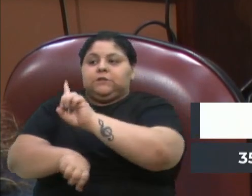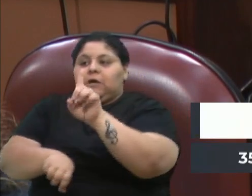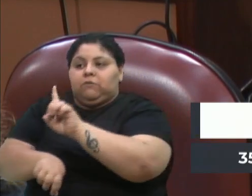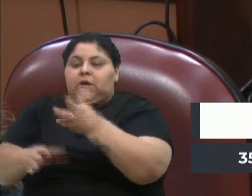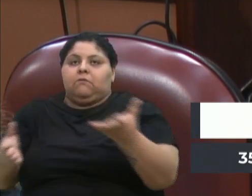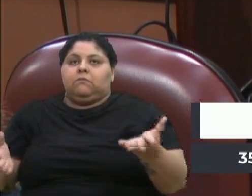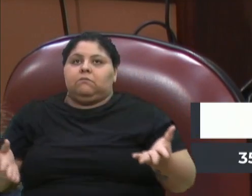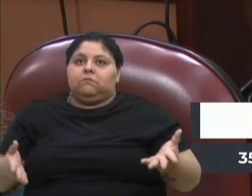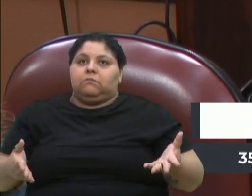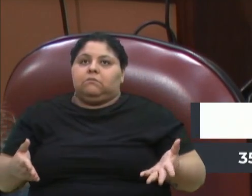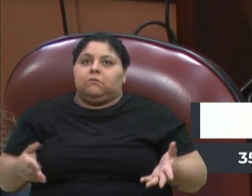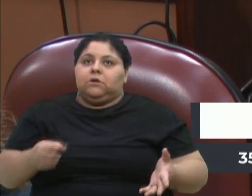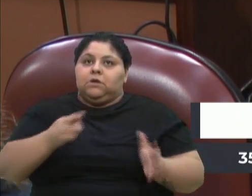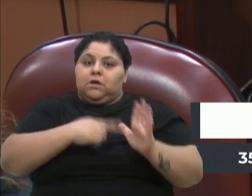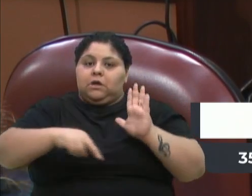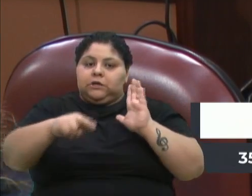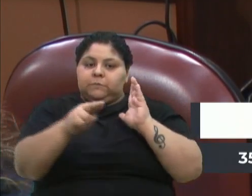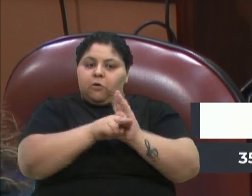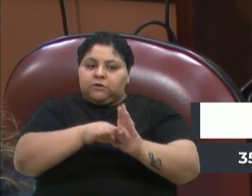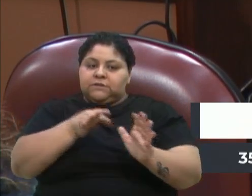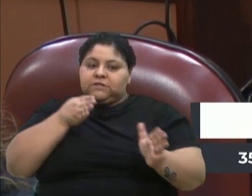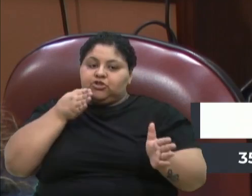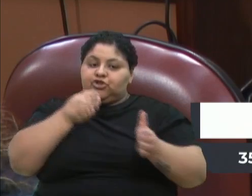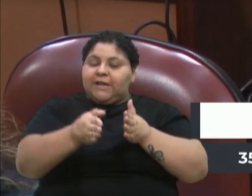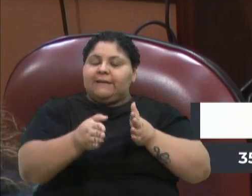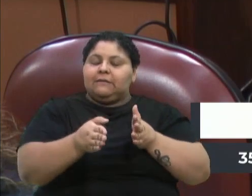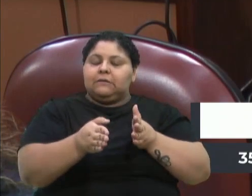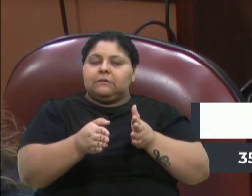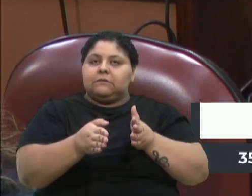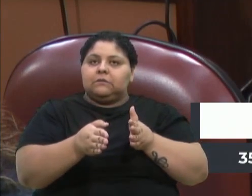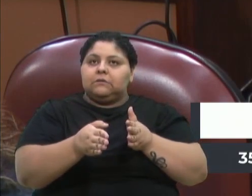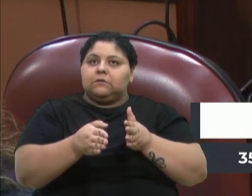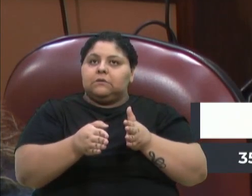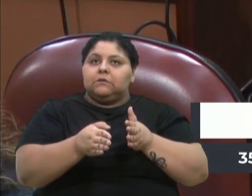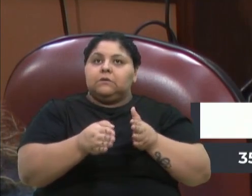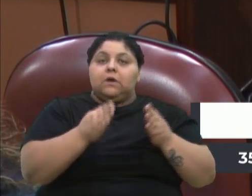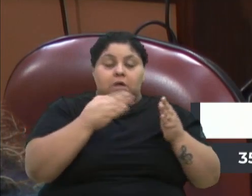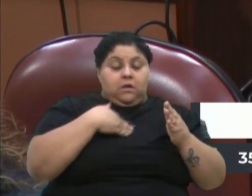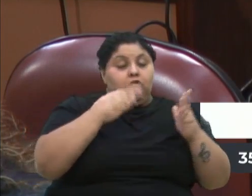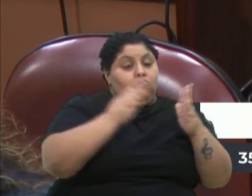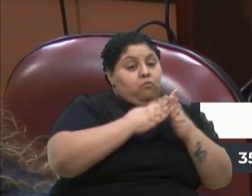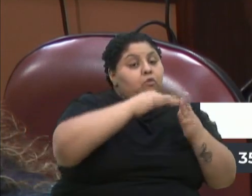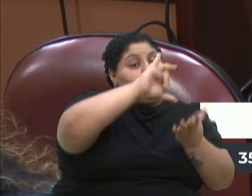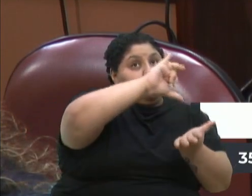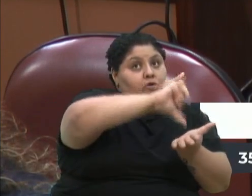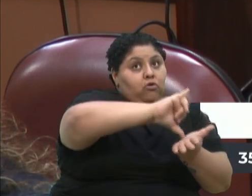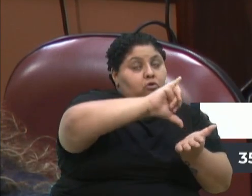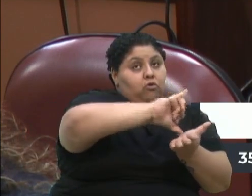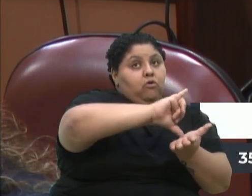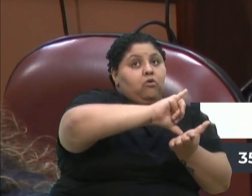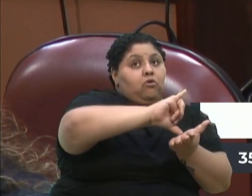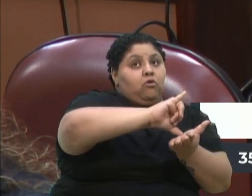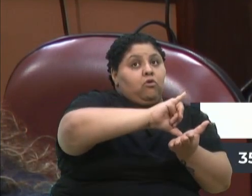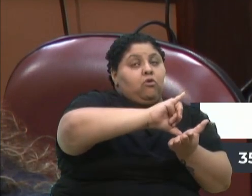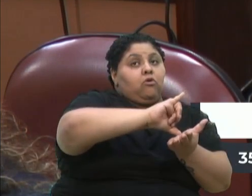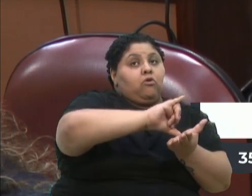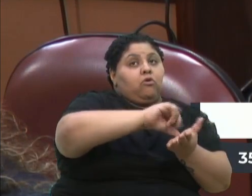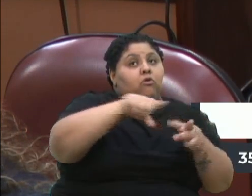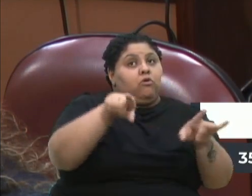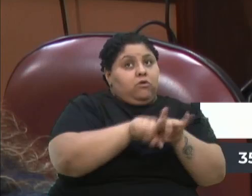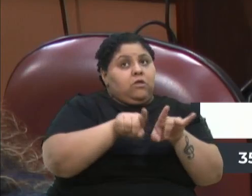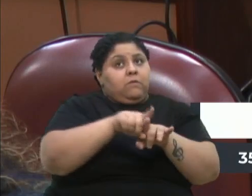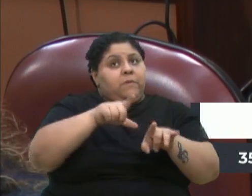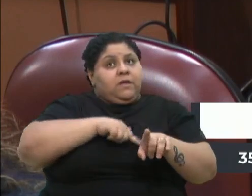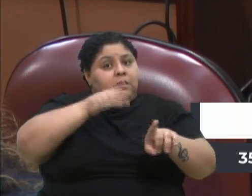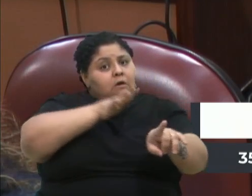sim? Então, me somo, eu também, embora seja um morador do centro, moro em São Peregrino, na região central, também tenho demandas